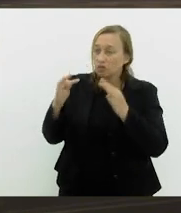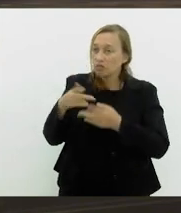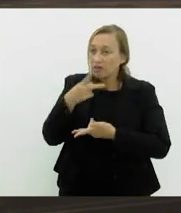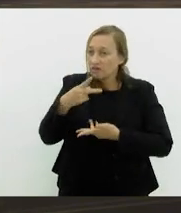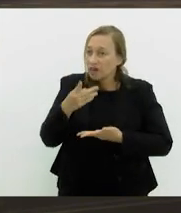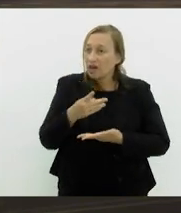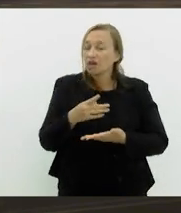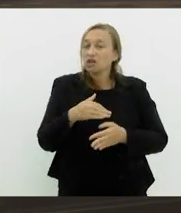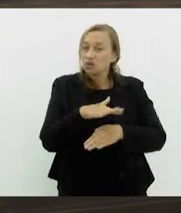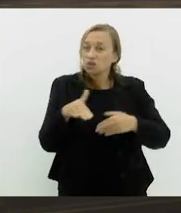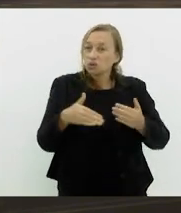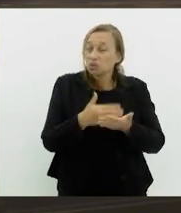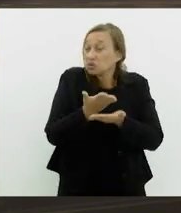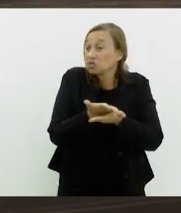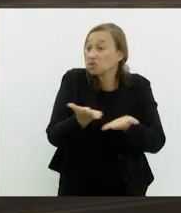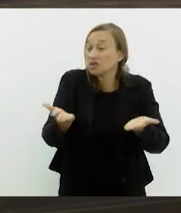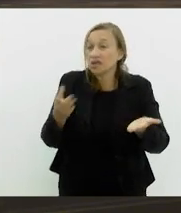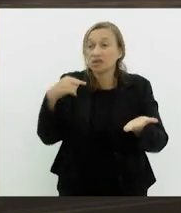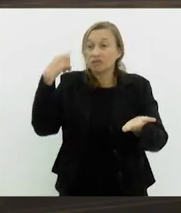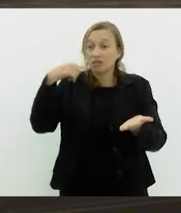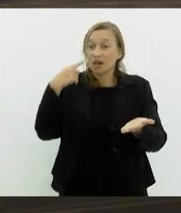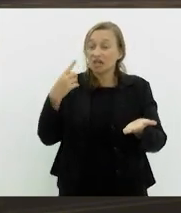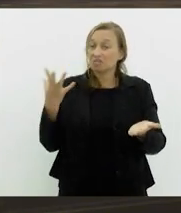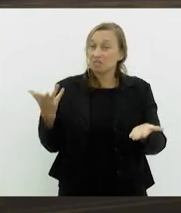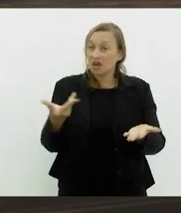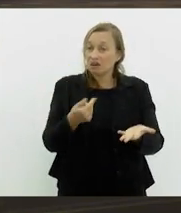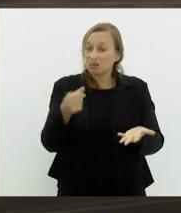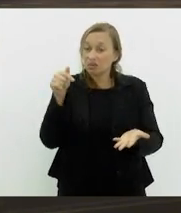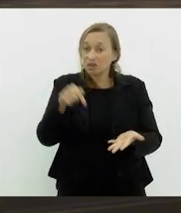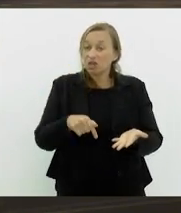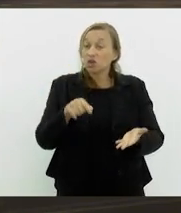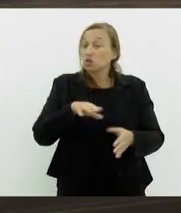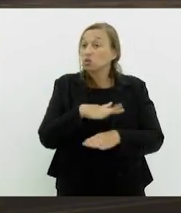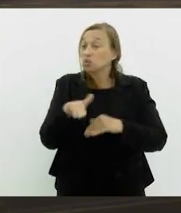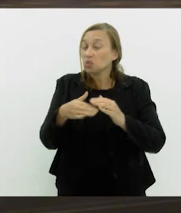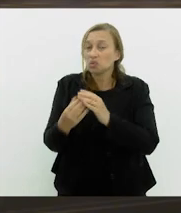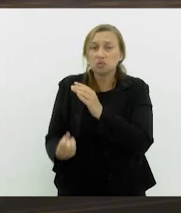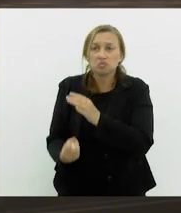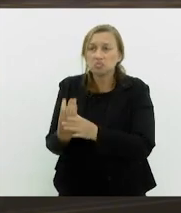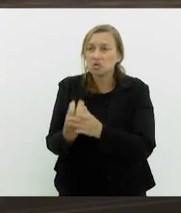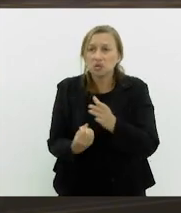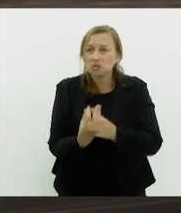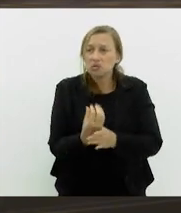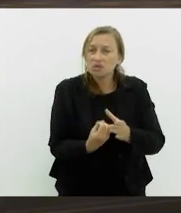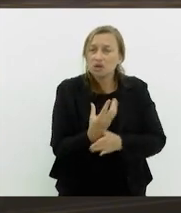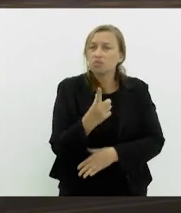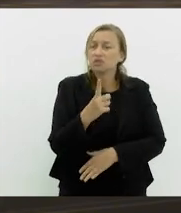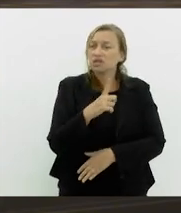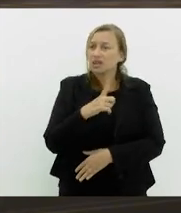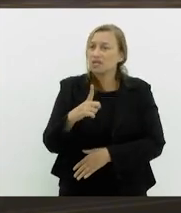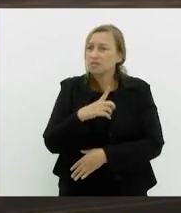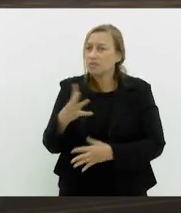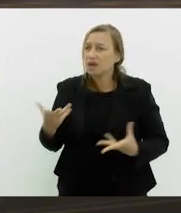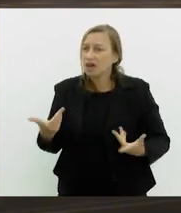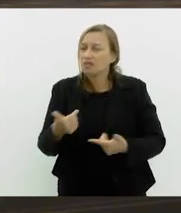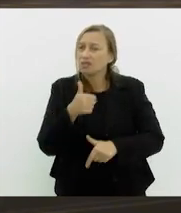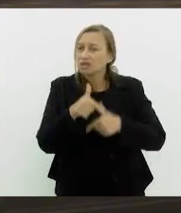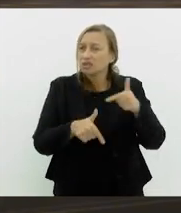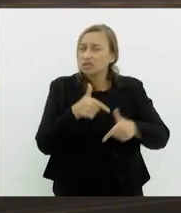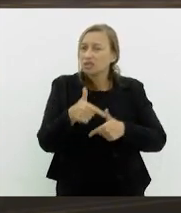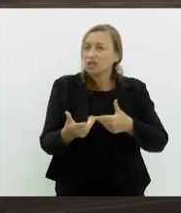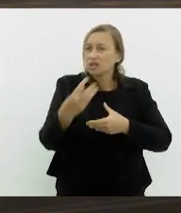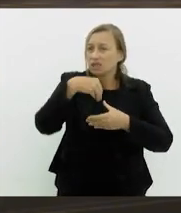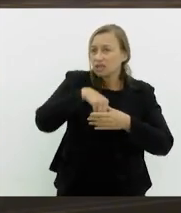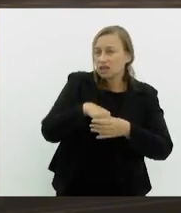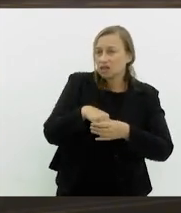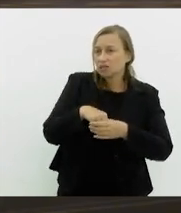esses brilhantes advogados que estão aqui, que todos produzem demasiadamente, diariamente, dentro das suas assembleias da